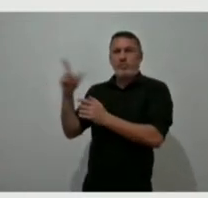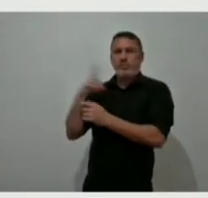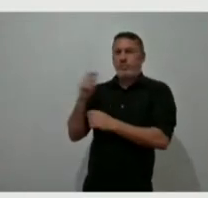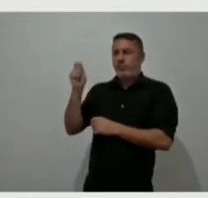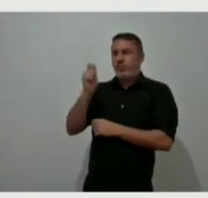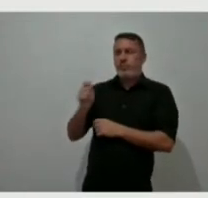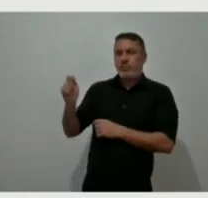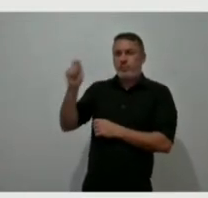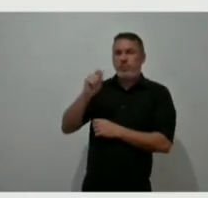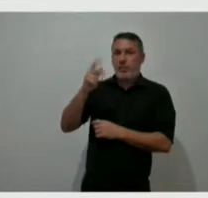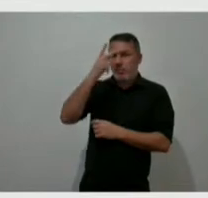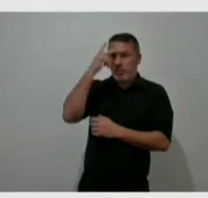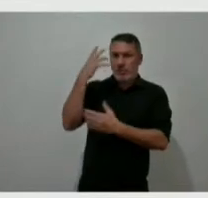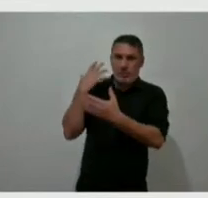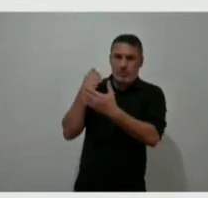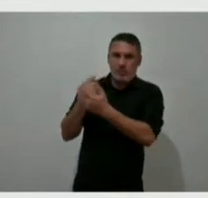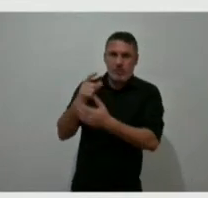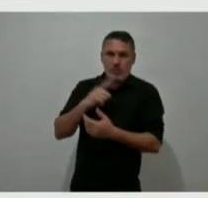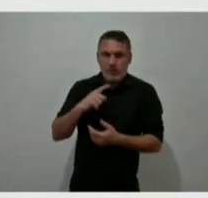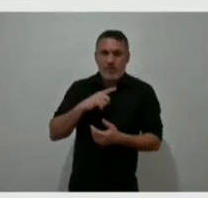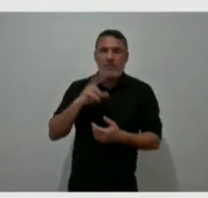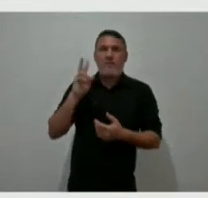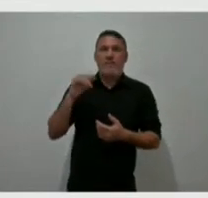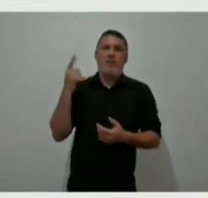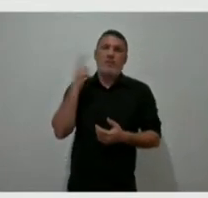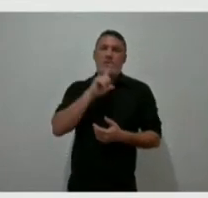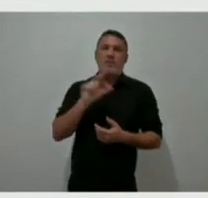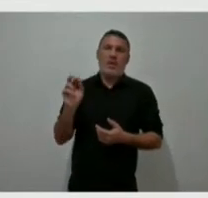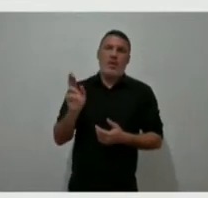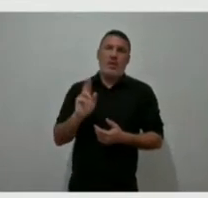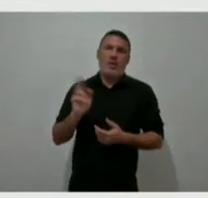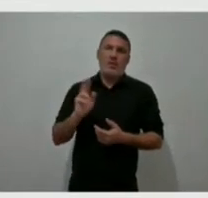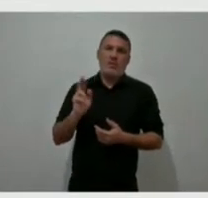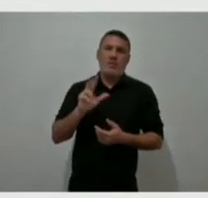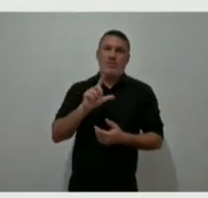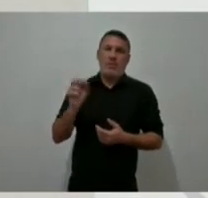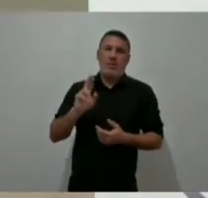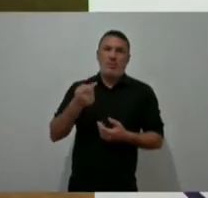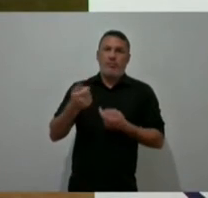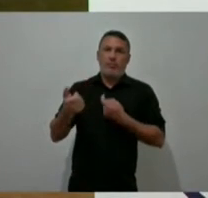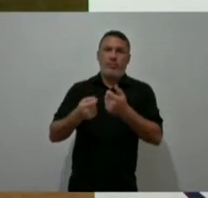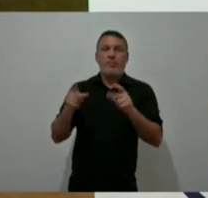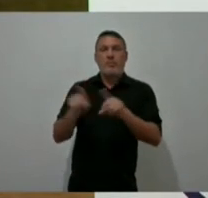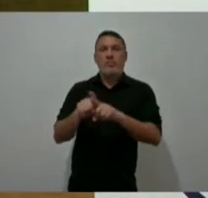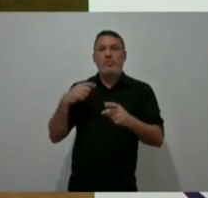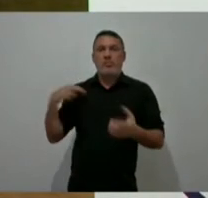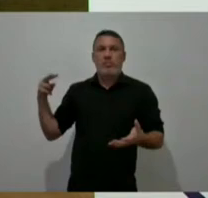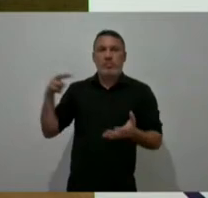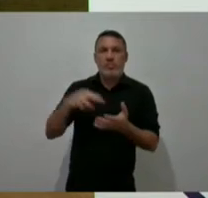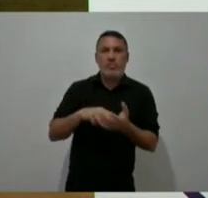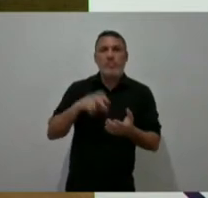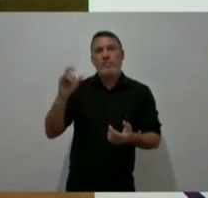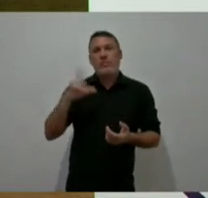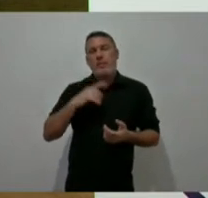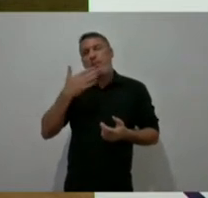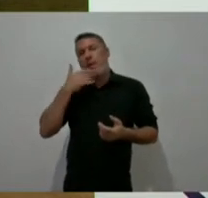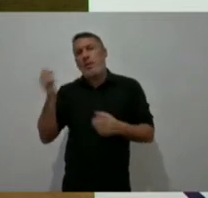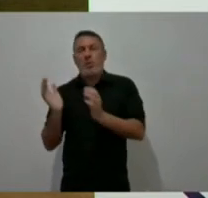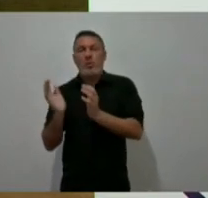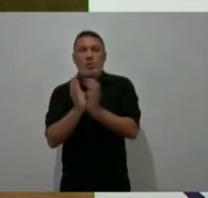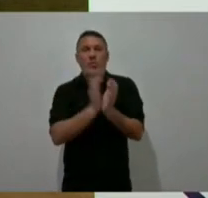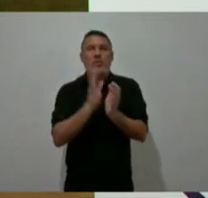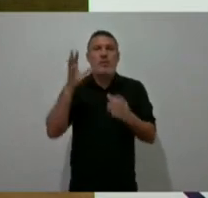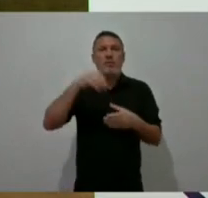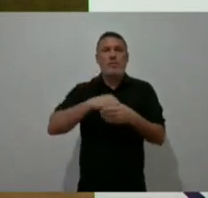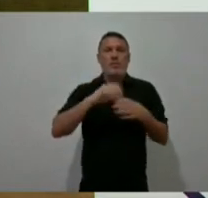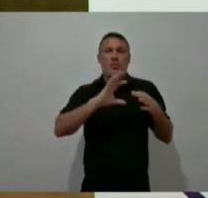nossos convidados também. E nós nos colocamos à disposição para servi-los da melhor forma, dentro desse contexto, da construção de